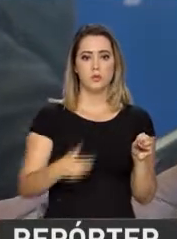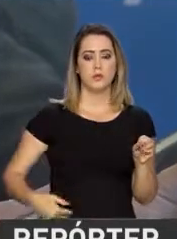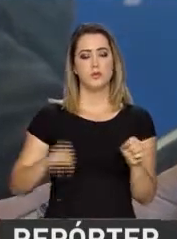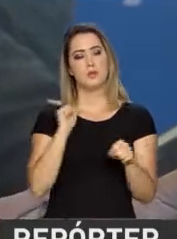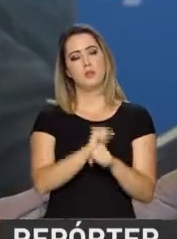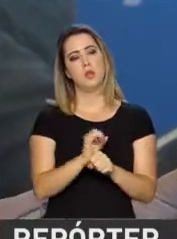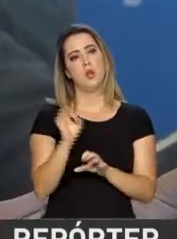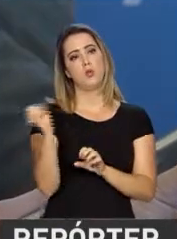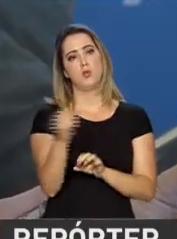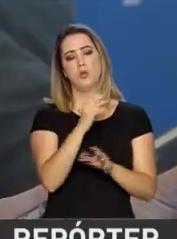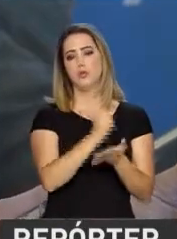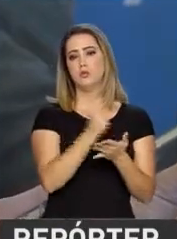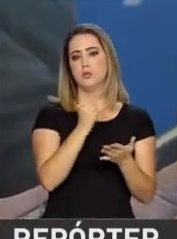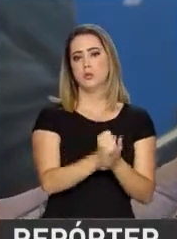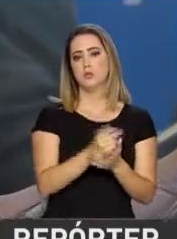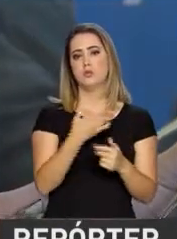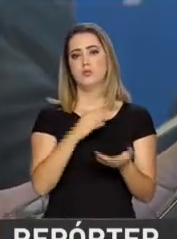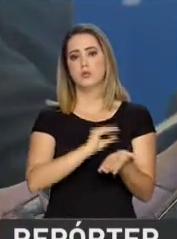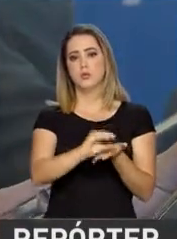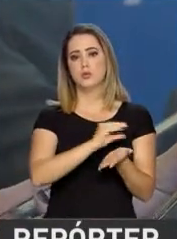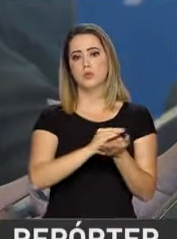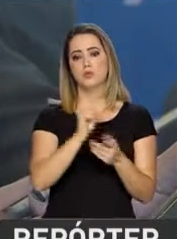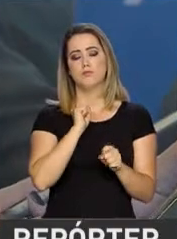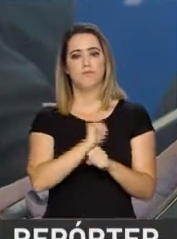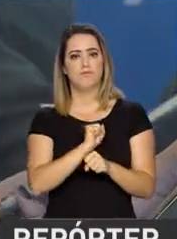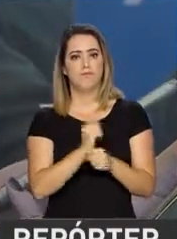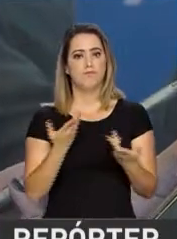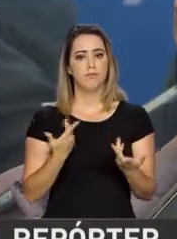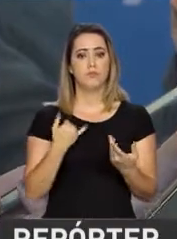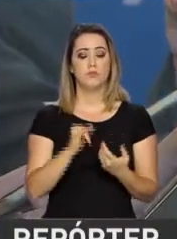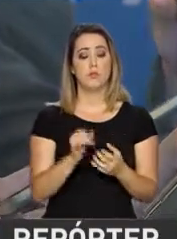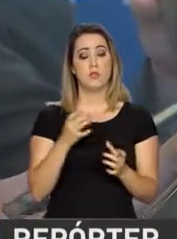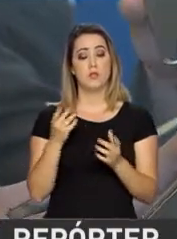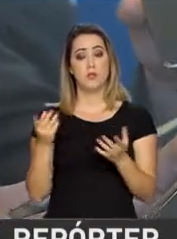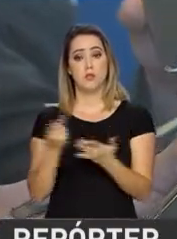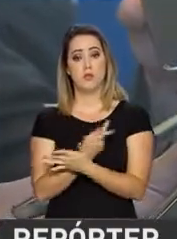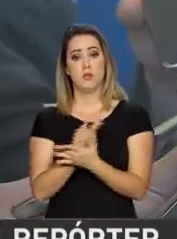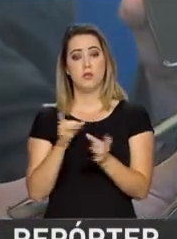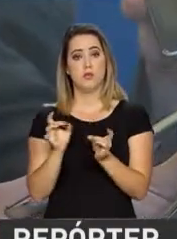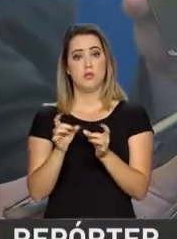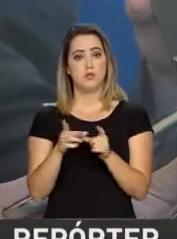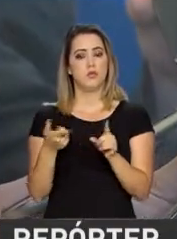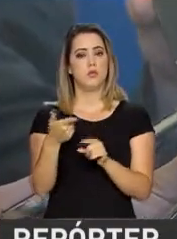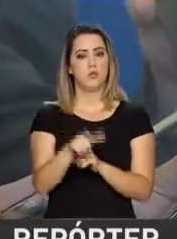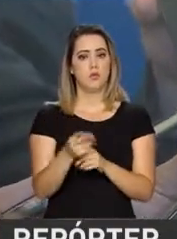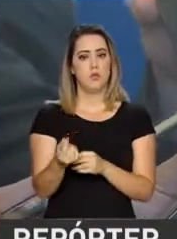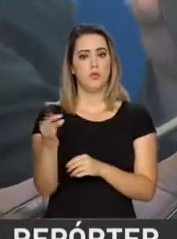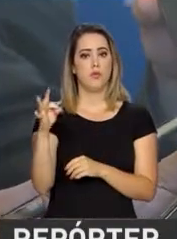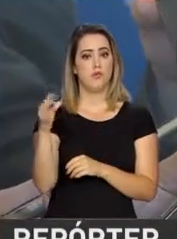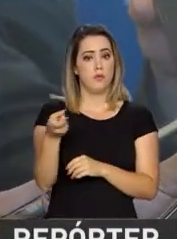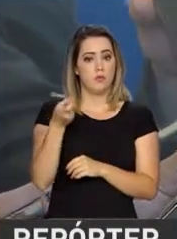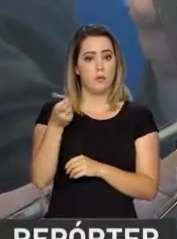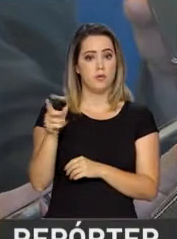nova modelagem, os investimentos vão retardar e quando for feita a licitação, com certeza, as tarifas de pedágio serão maiores e o